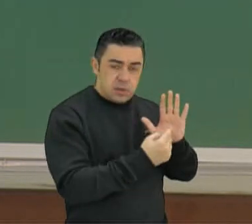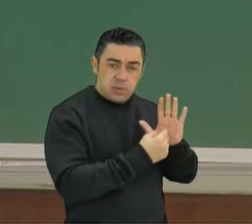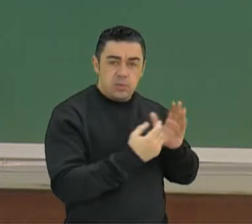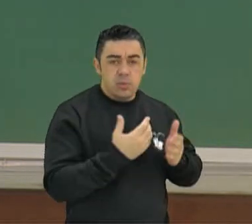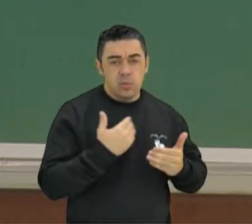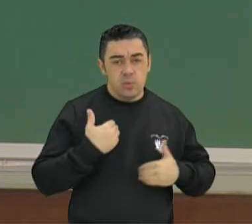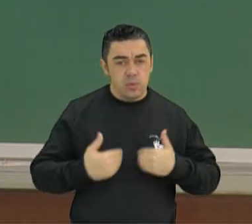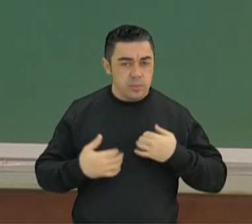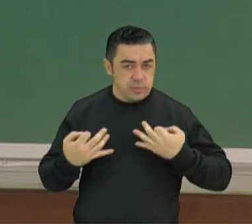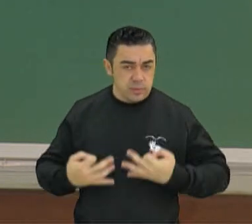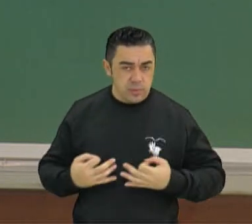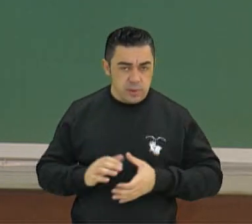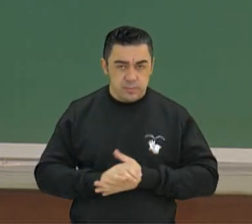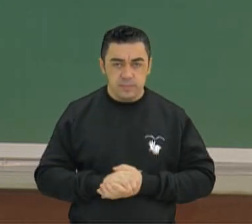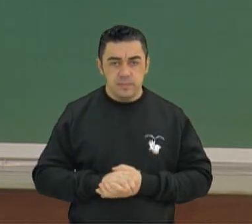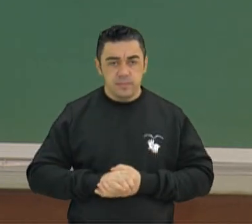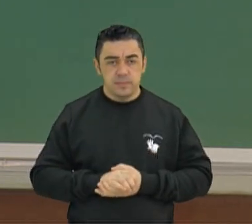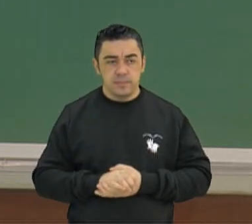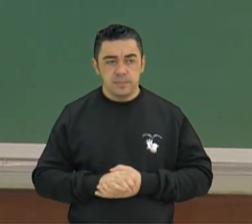como correto.